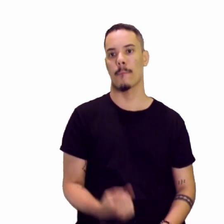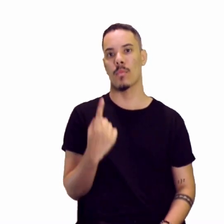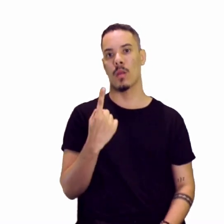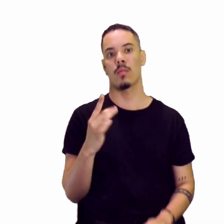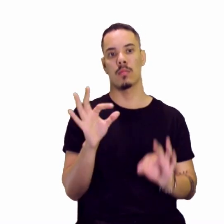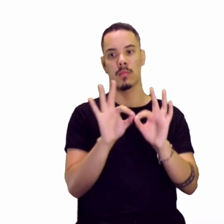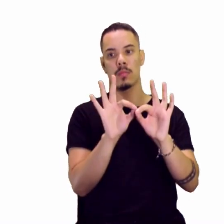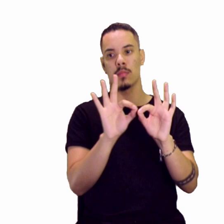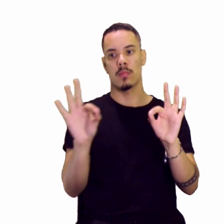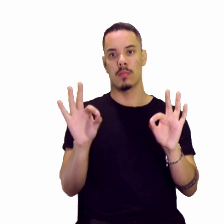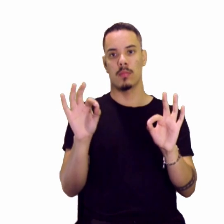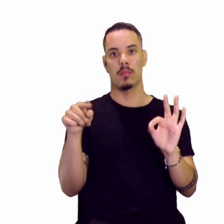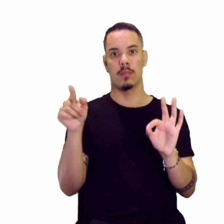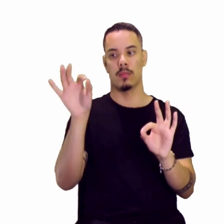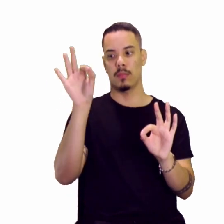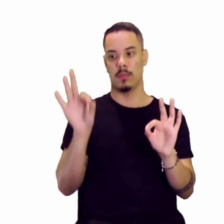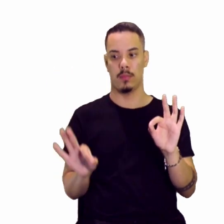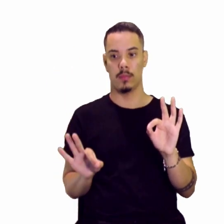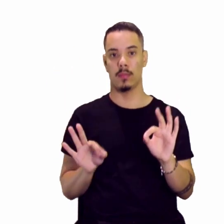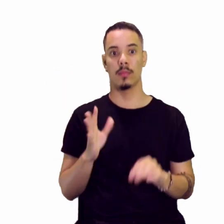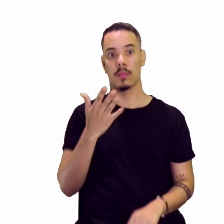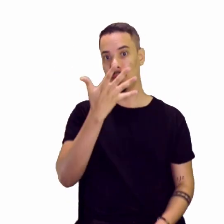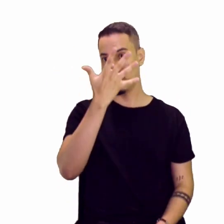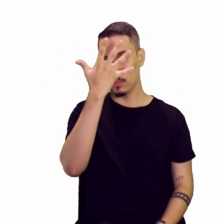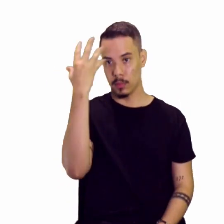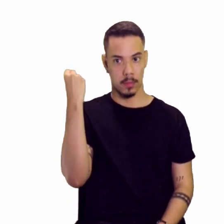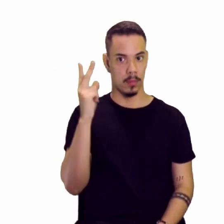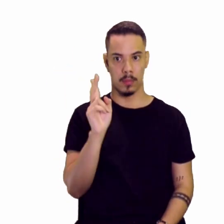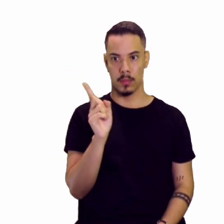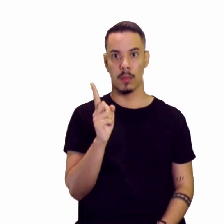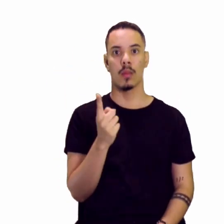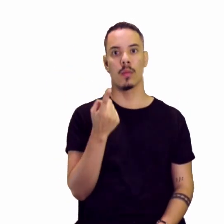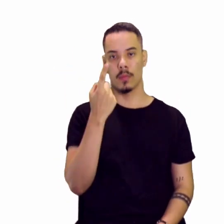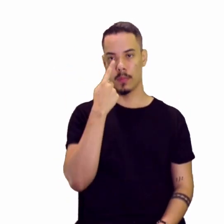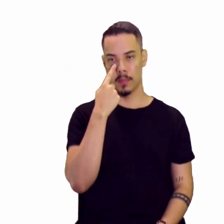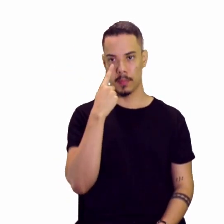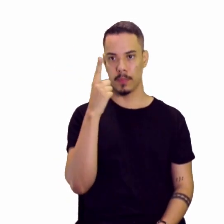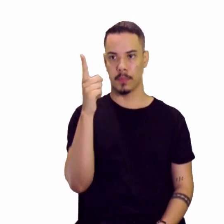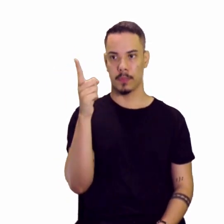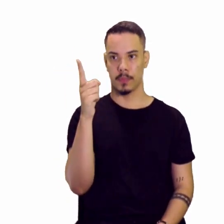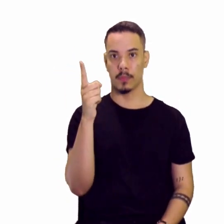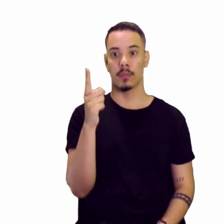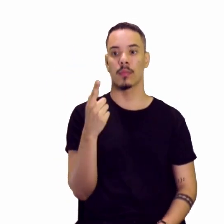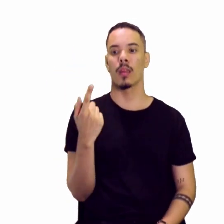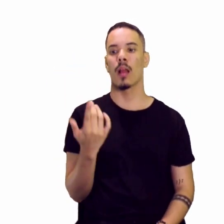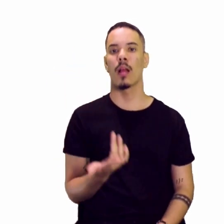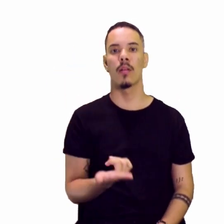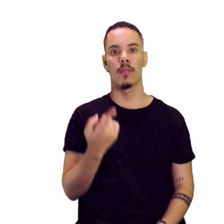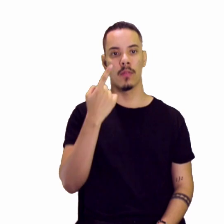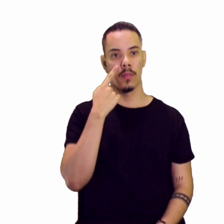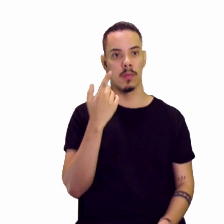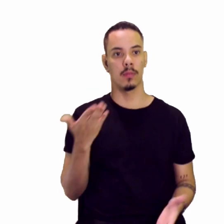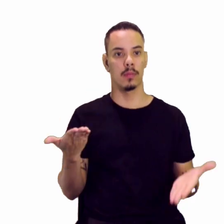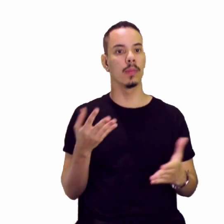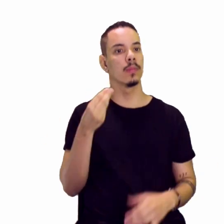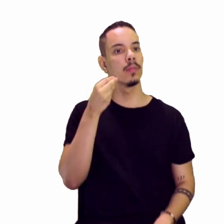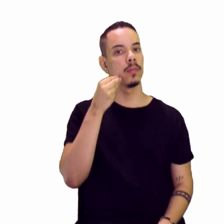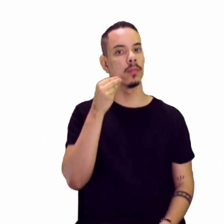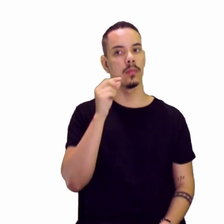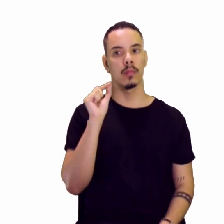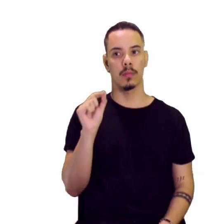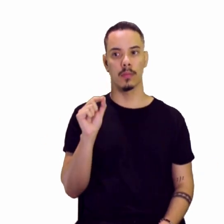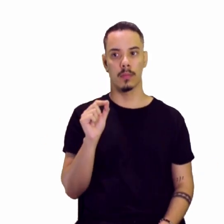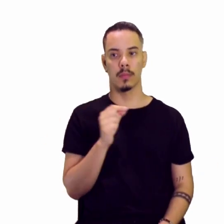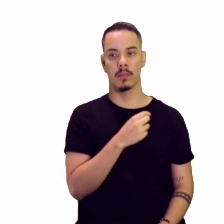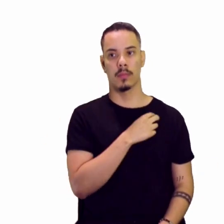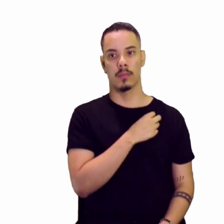né? Tá aí as medidas, para não esquecer. E aqui a gente vai ver, pessoal, que vai acontecer